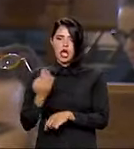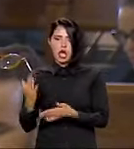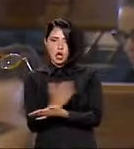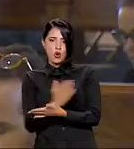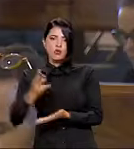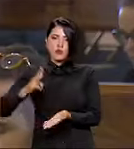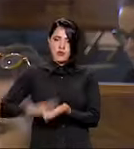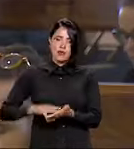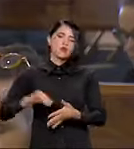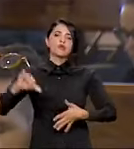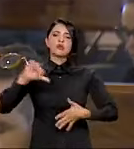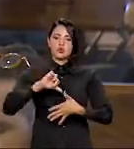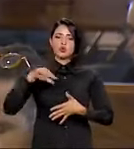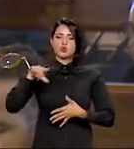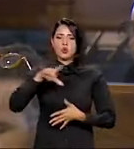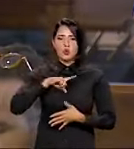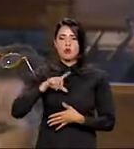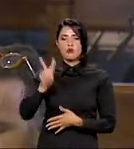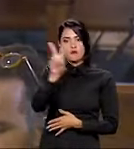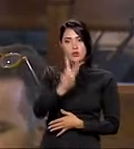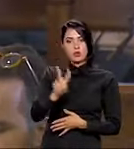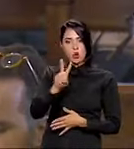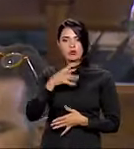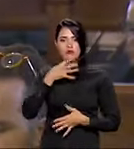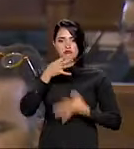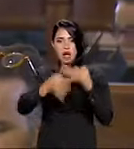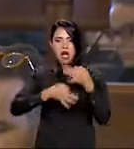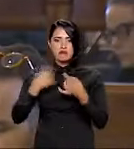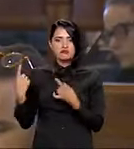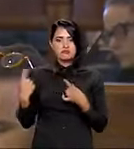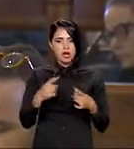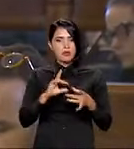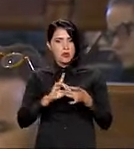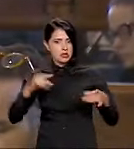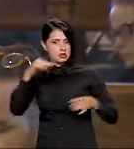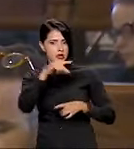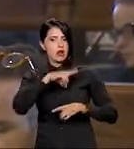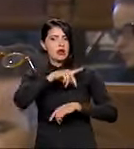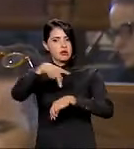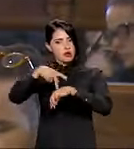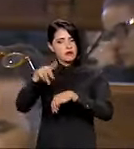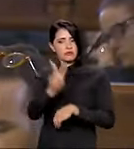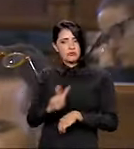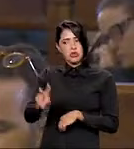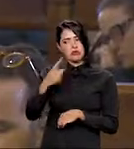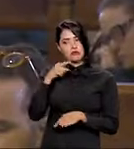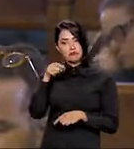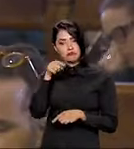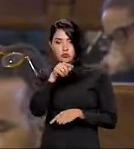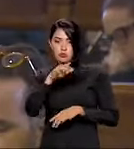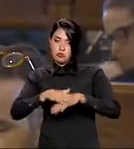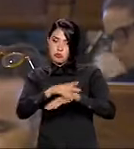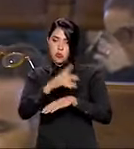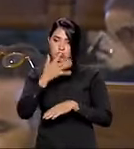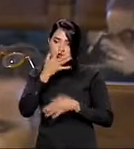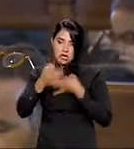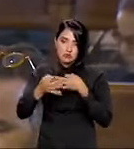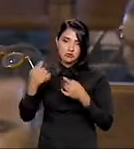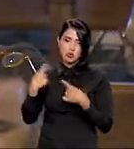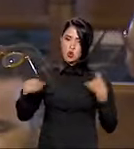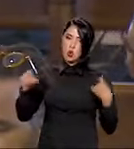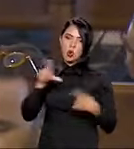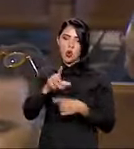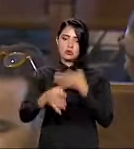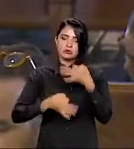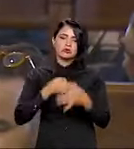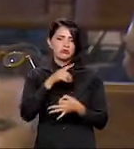América do Sul à Venezuela, essas críticas à democracia na Venezuela, que aparentemente o senhor não concorda, se tem